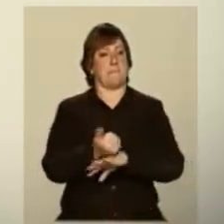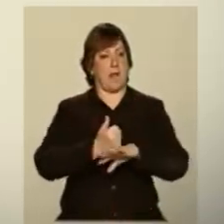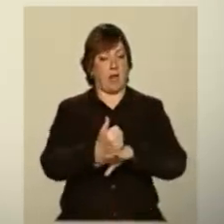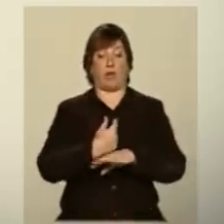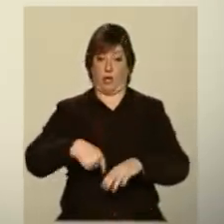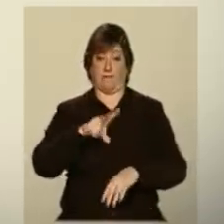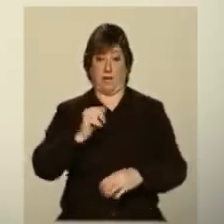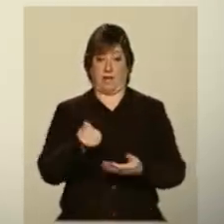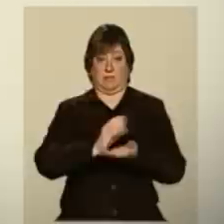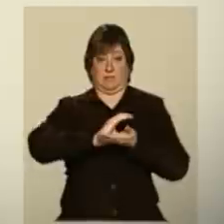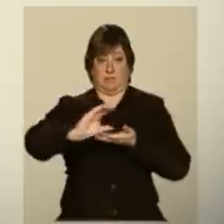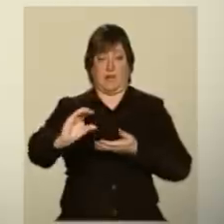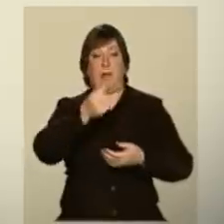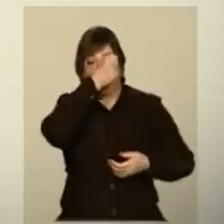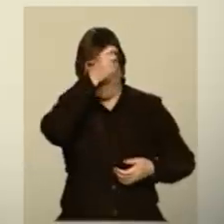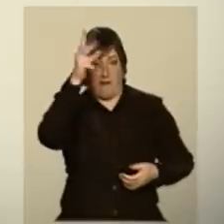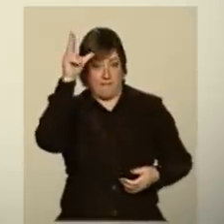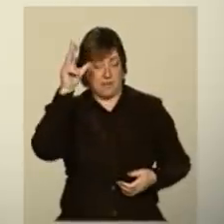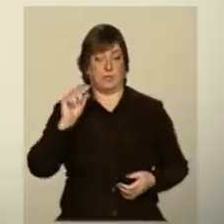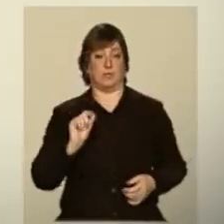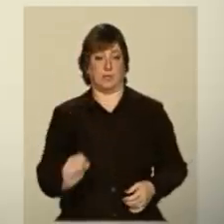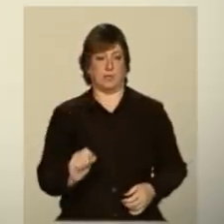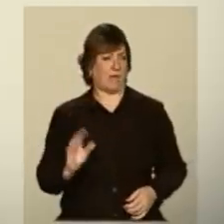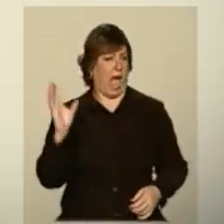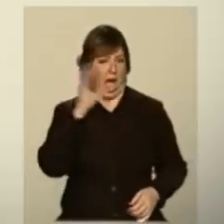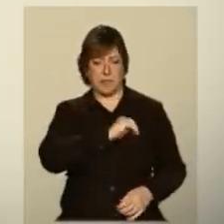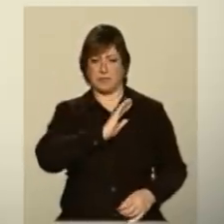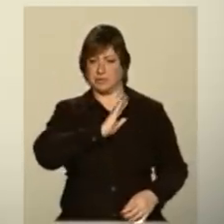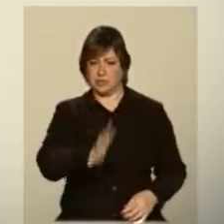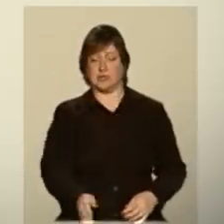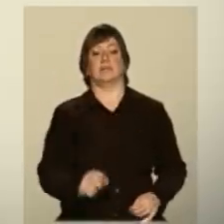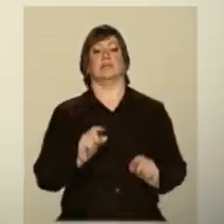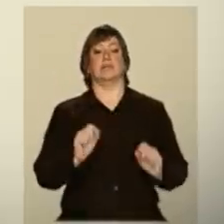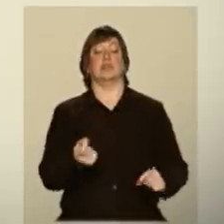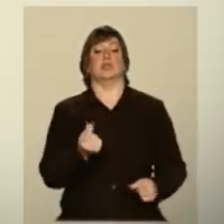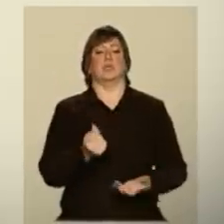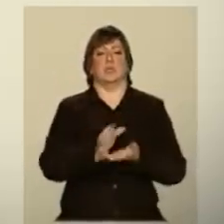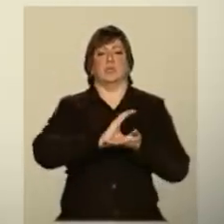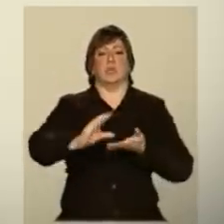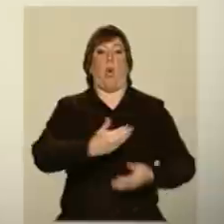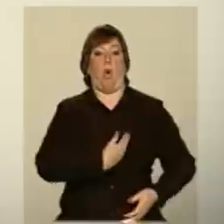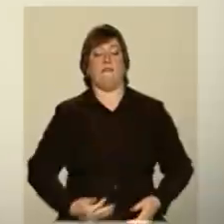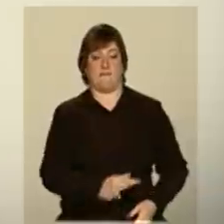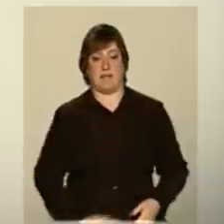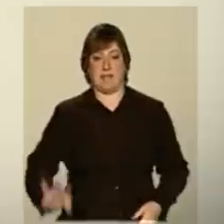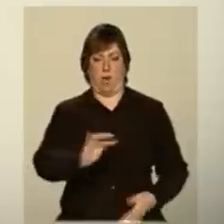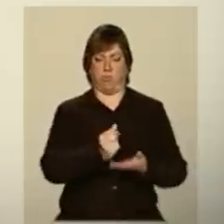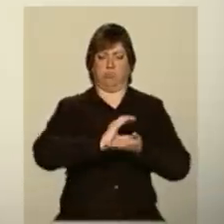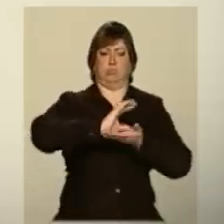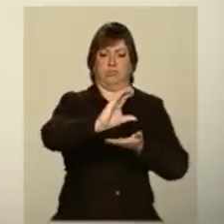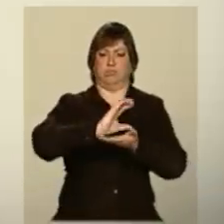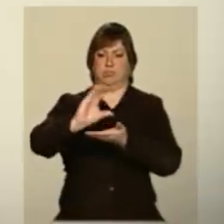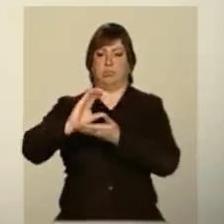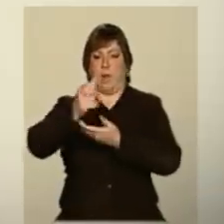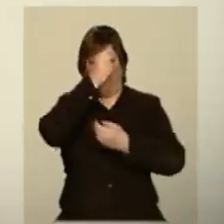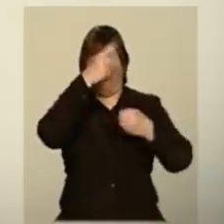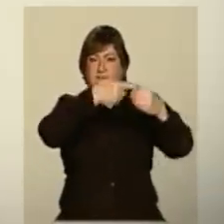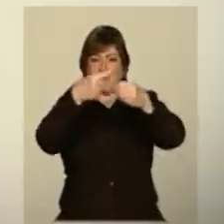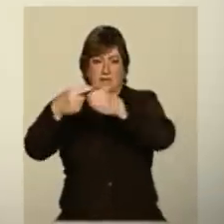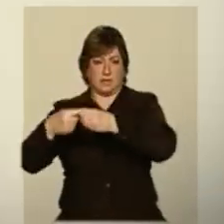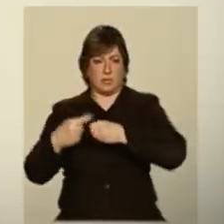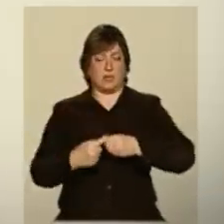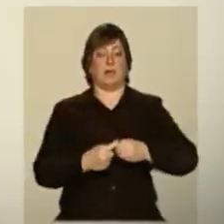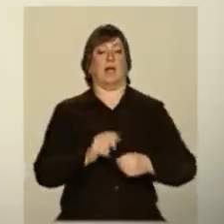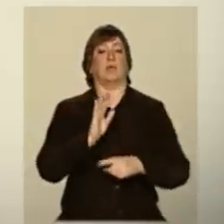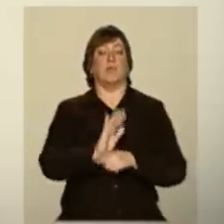repassar para as prefeituras de forma imediata os recursos do Governo Federal para custear cada